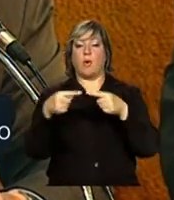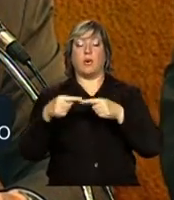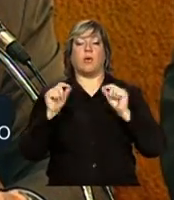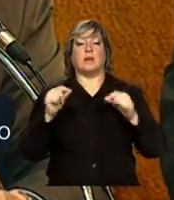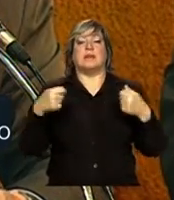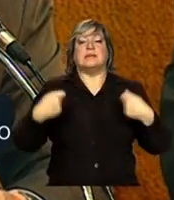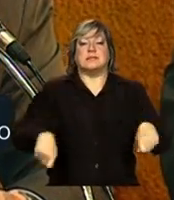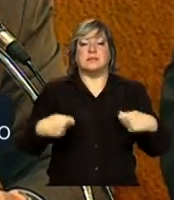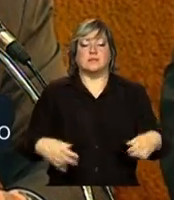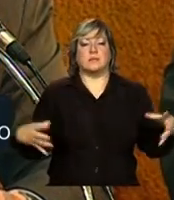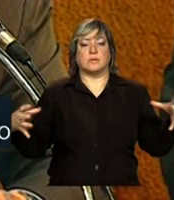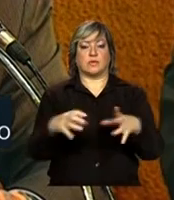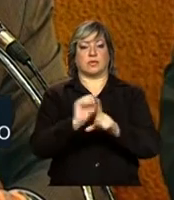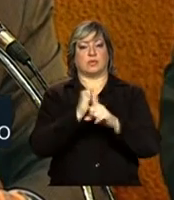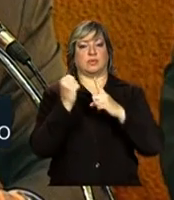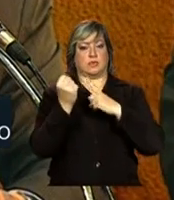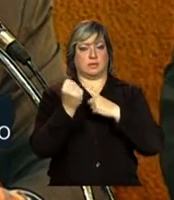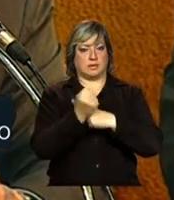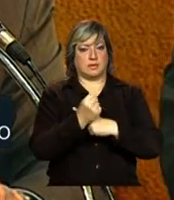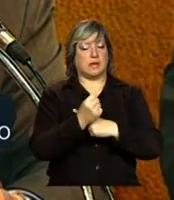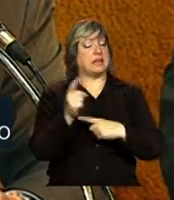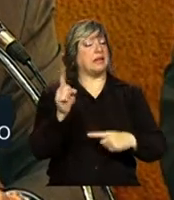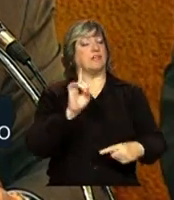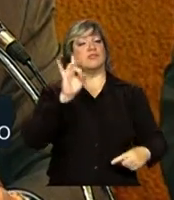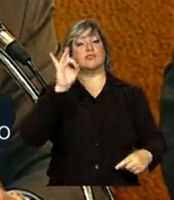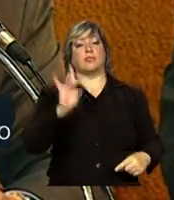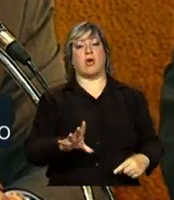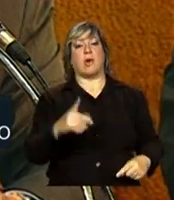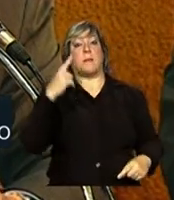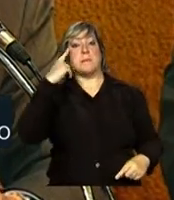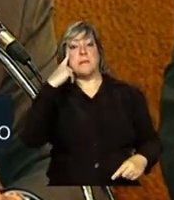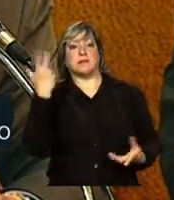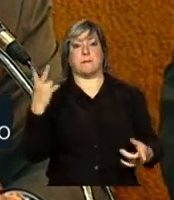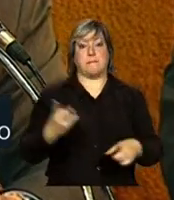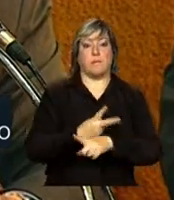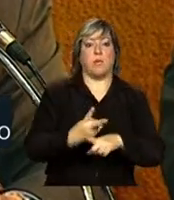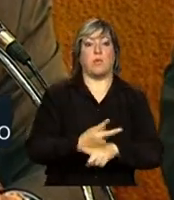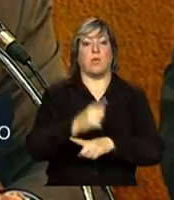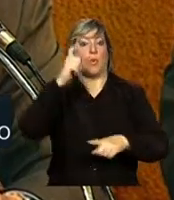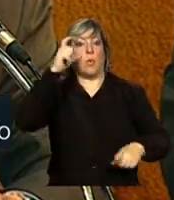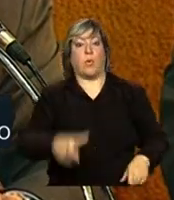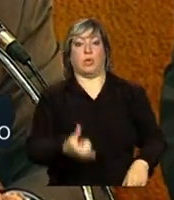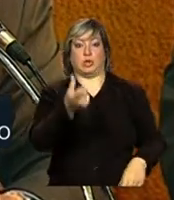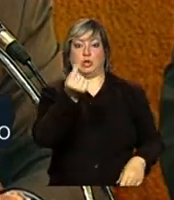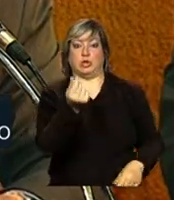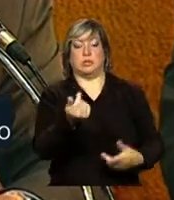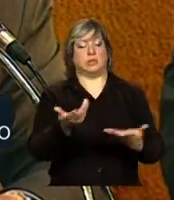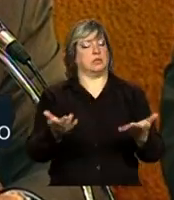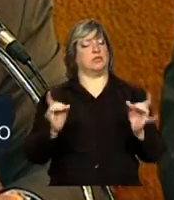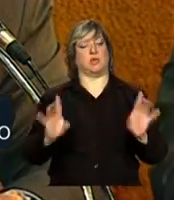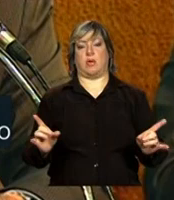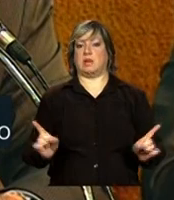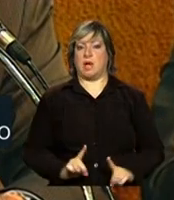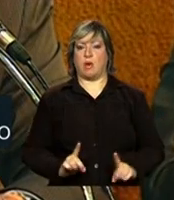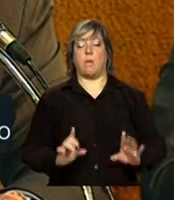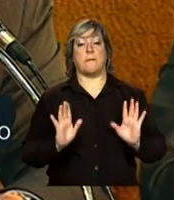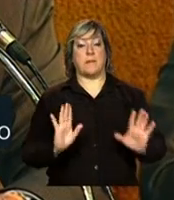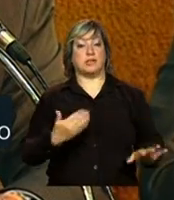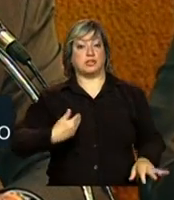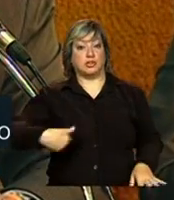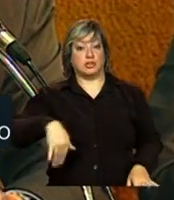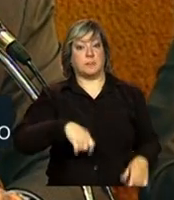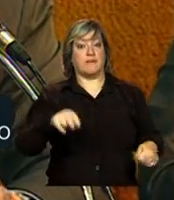necessidades do conjunto da sociedade não visando apenas tão somente a busca do resultado a busca do lucro e dos seus interesses imediatos não nós